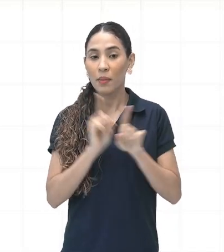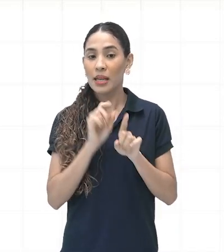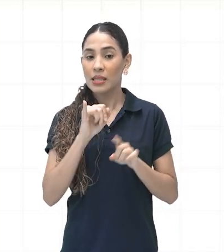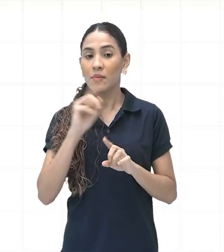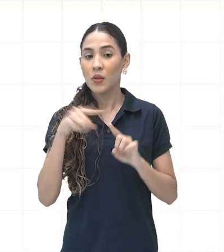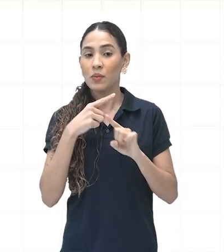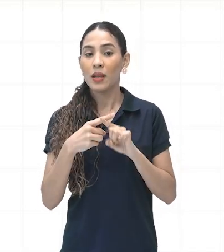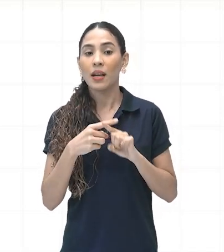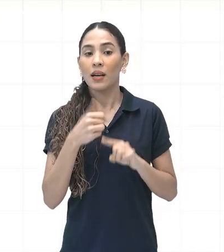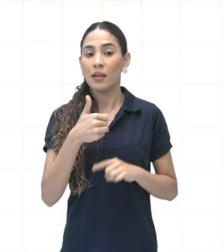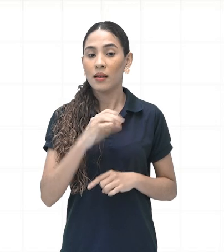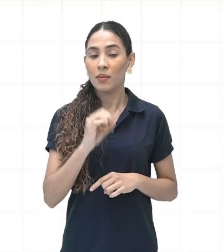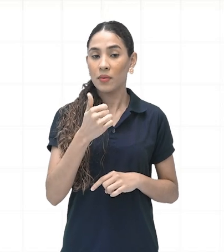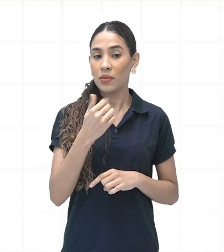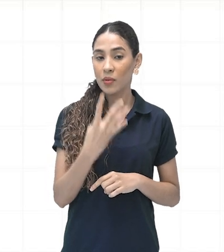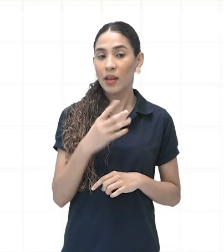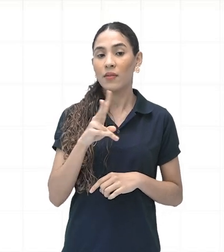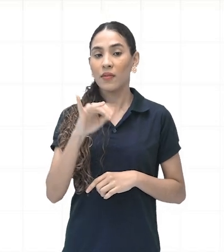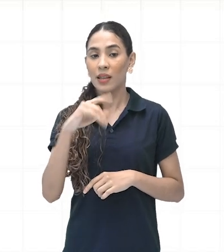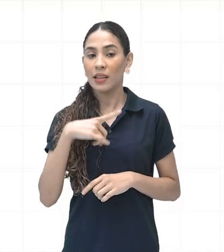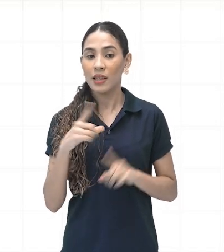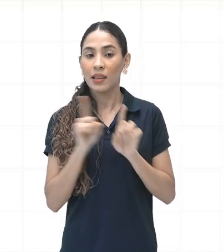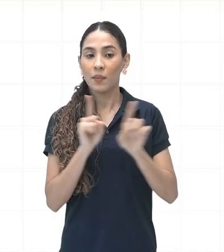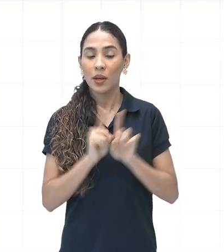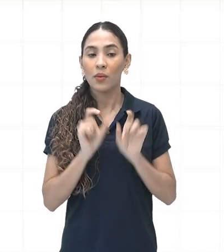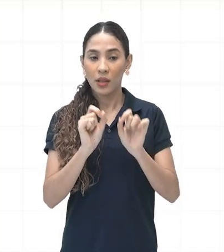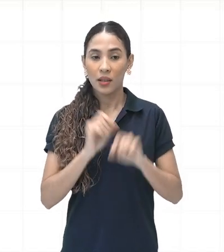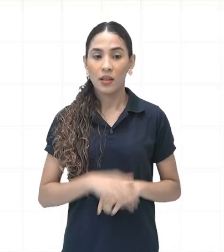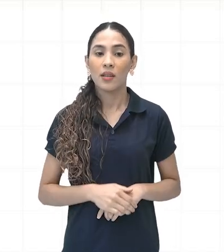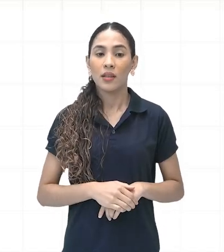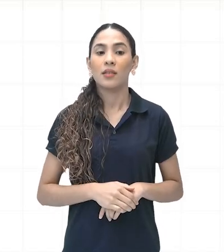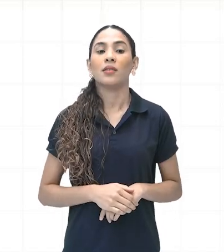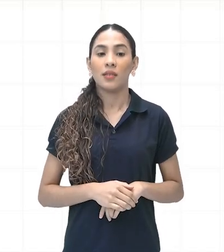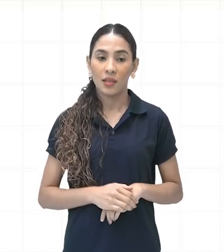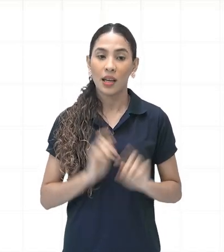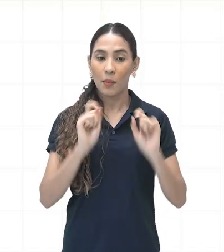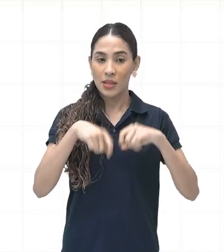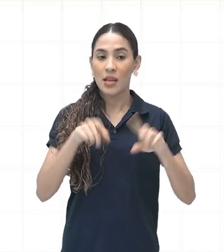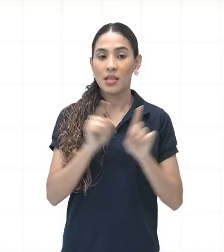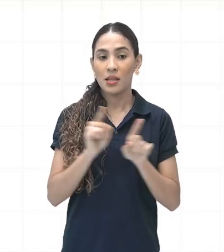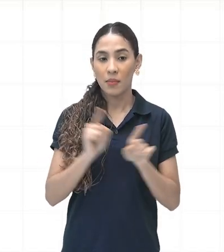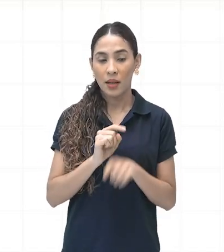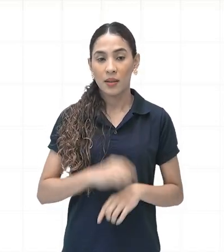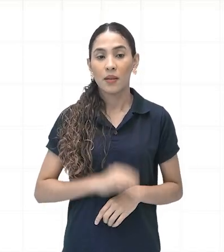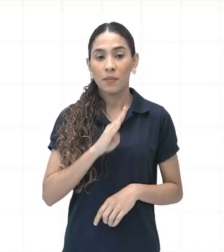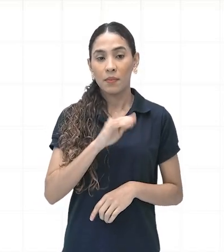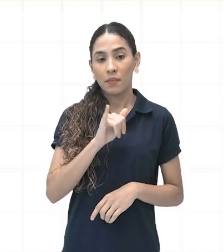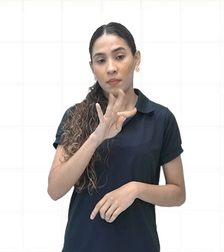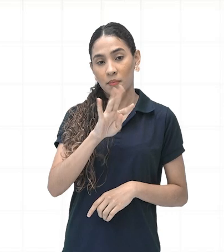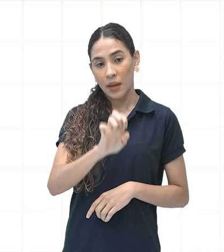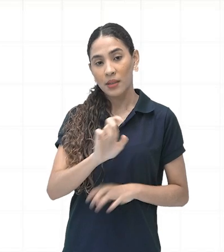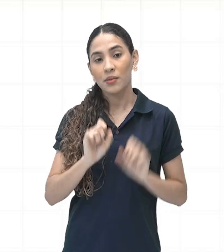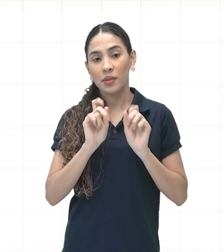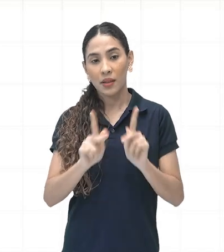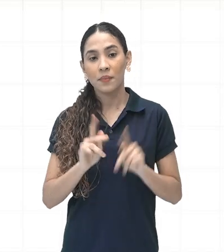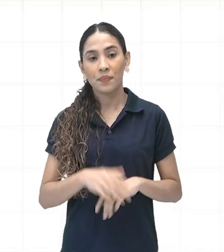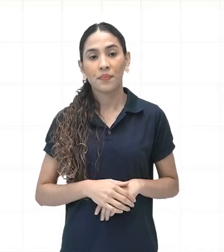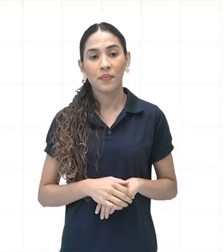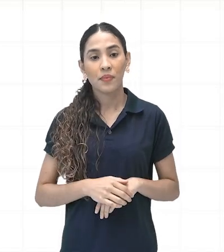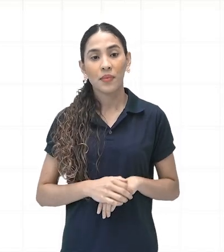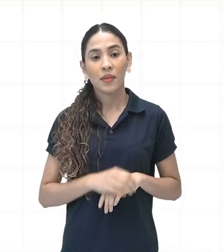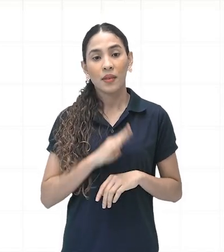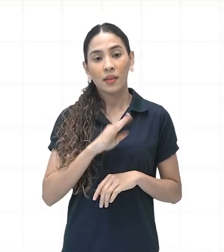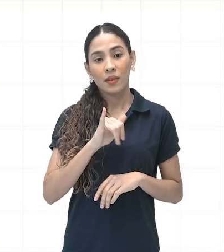multiplicar por 1024, eu vou ter, então, essa mesma capacidade em byte, tá bom? E